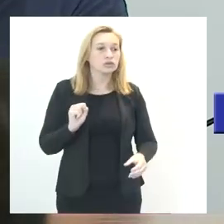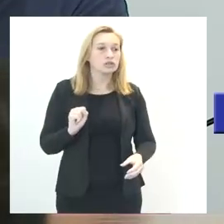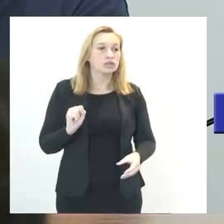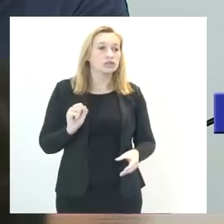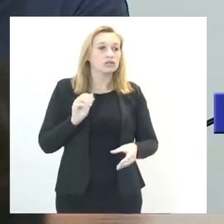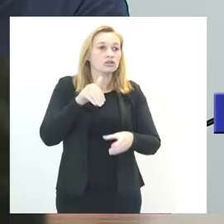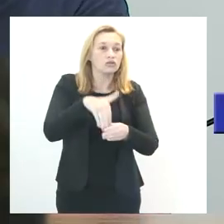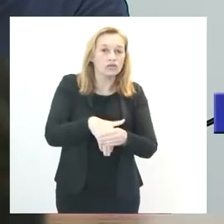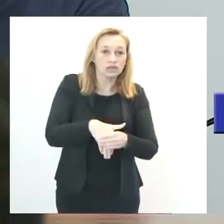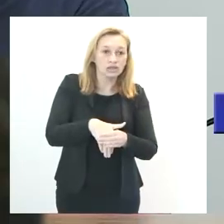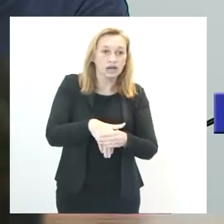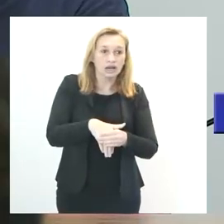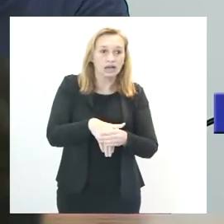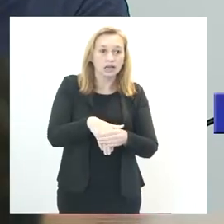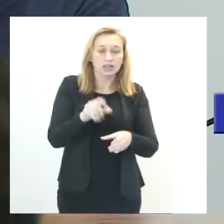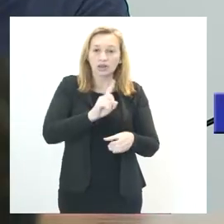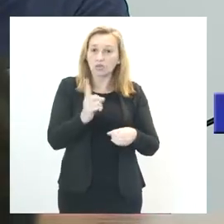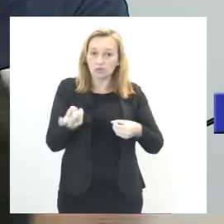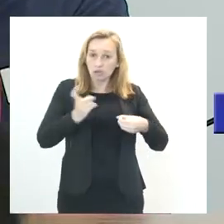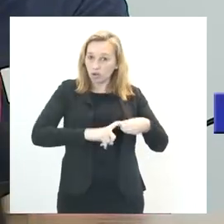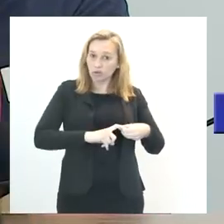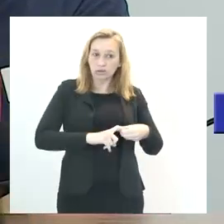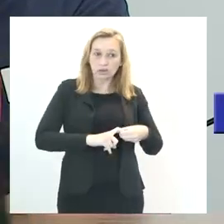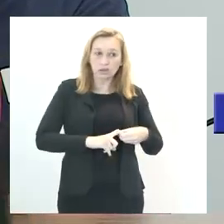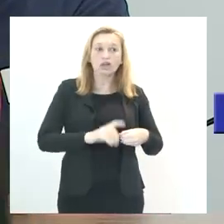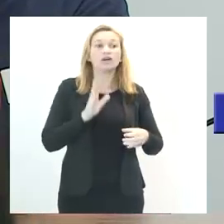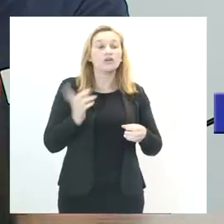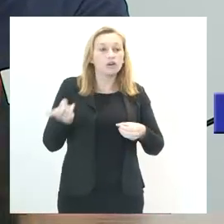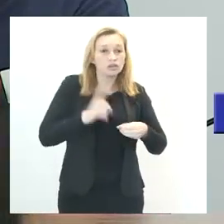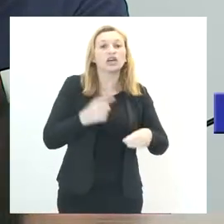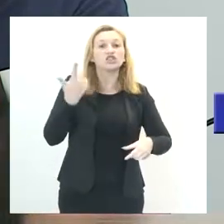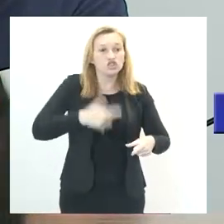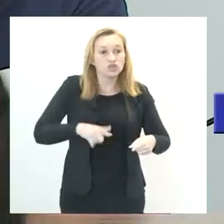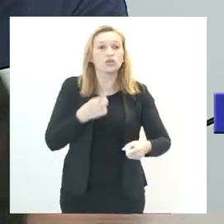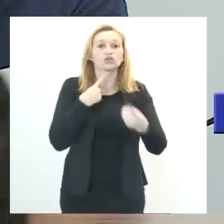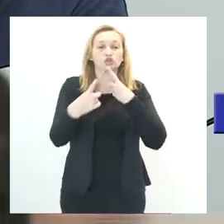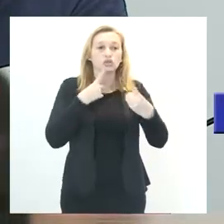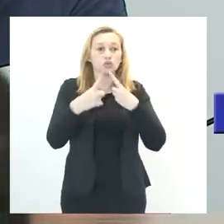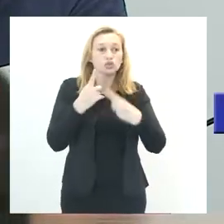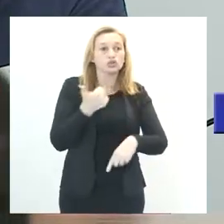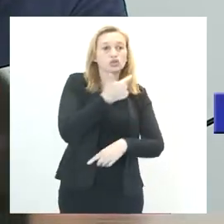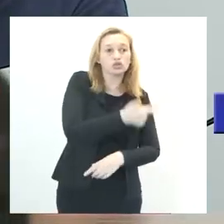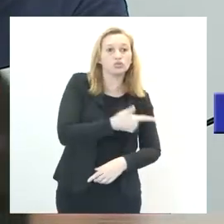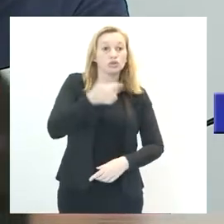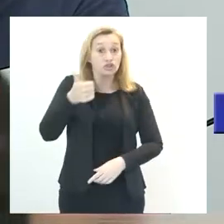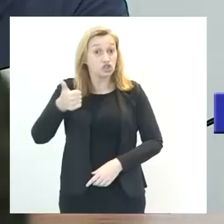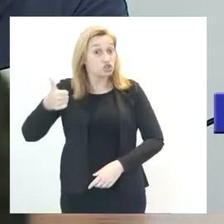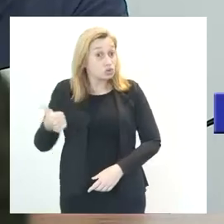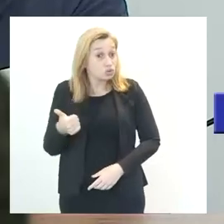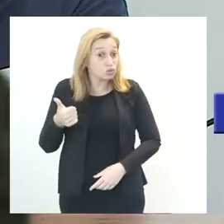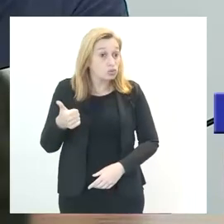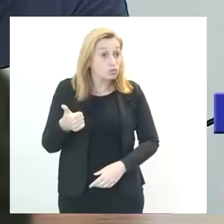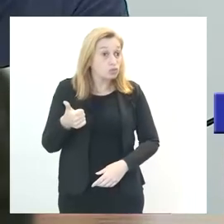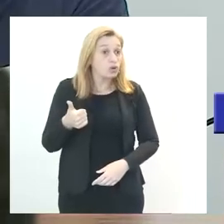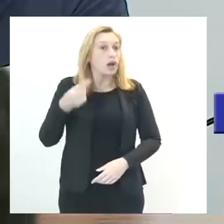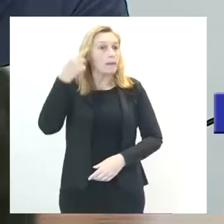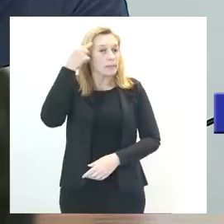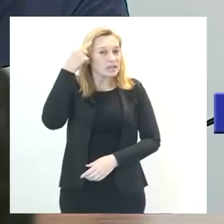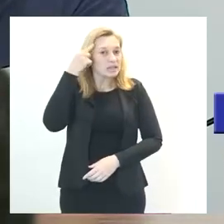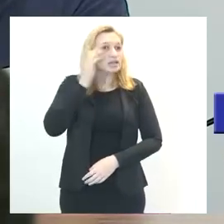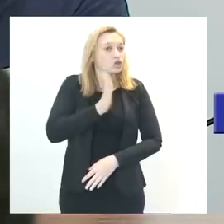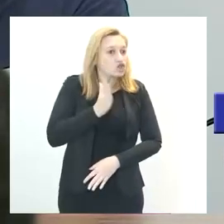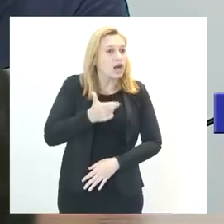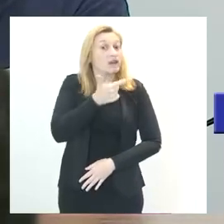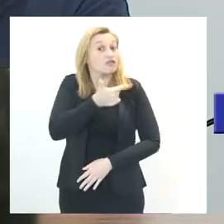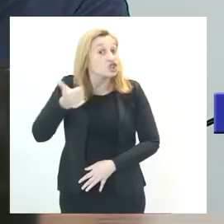se vou tá não volta a gente tem que retomar esse discurso também agora em 2021 neste caso mas para pensando já em